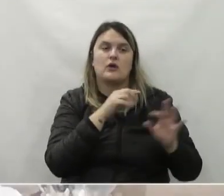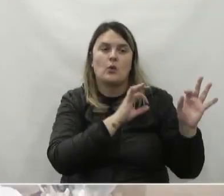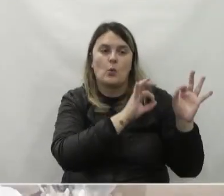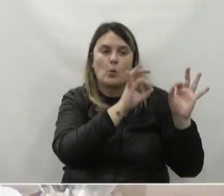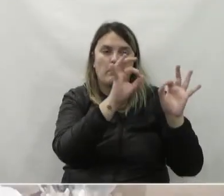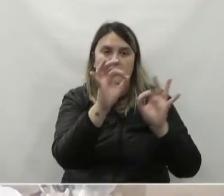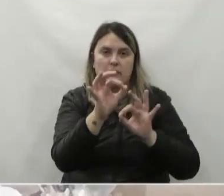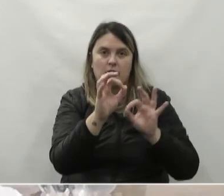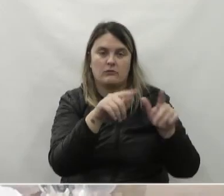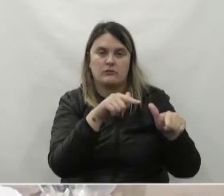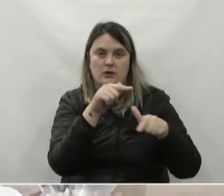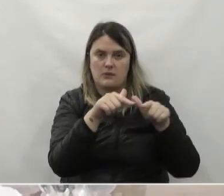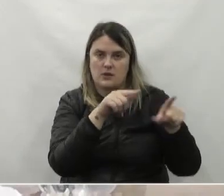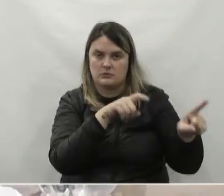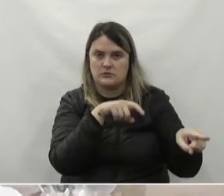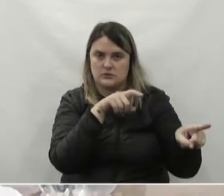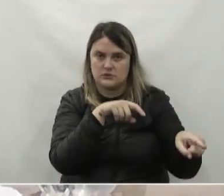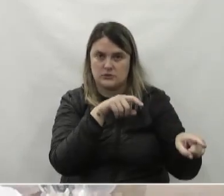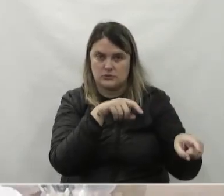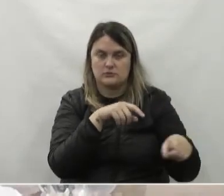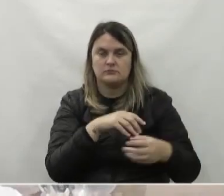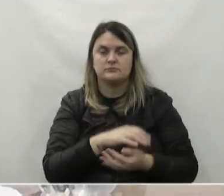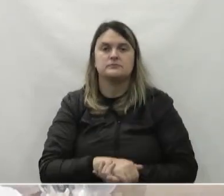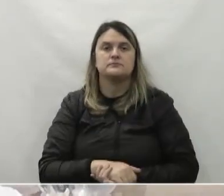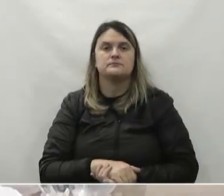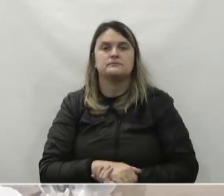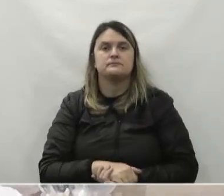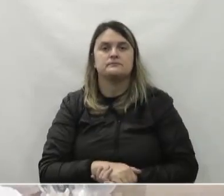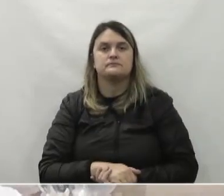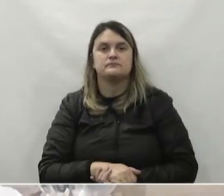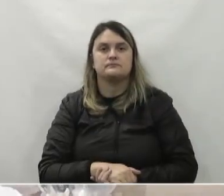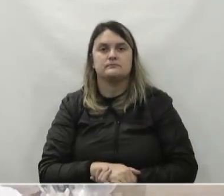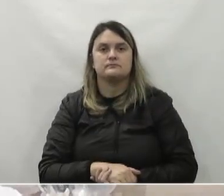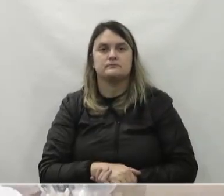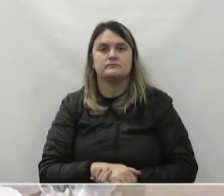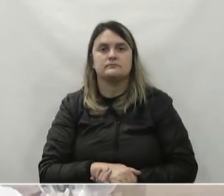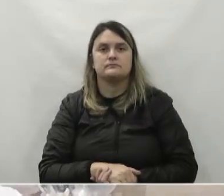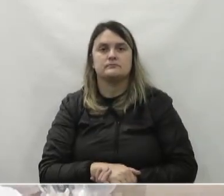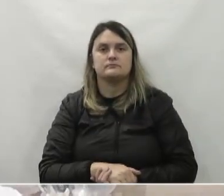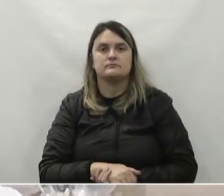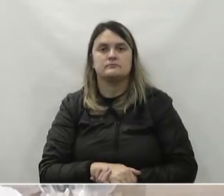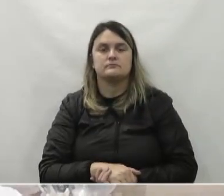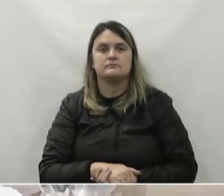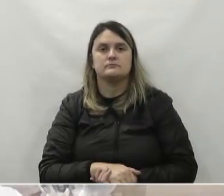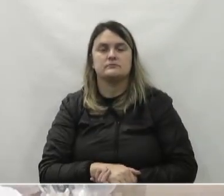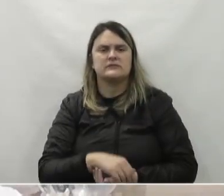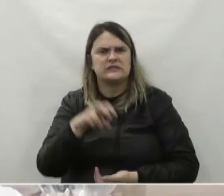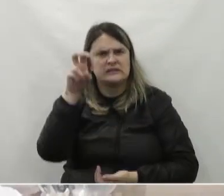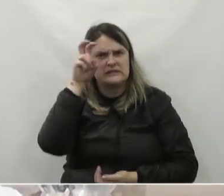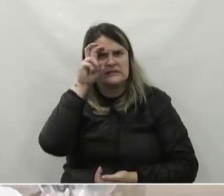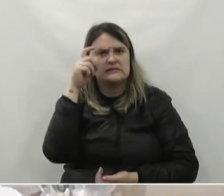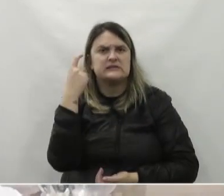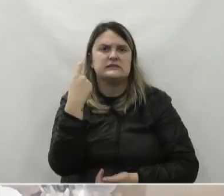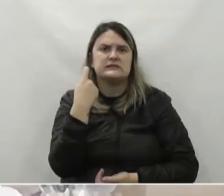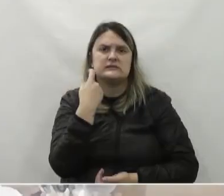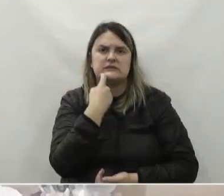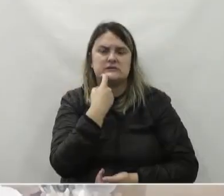esse trabalho aí, que é possível, aí a gente está acompanhando. Então, na quinta, na sexta,